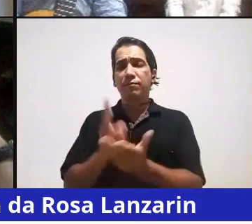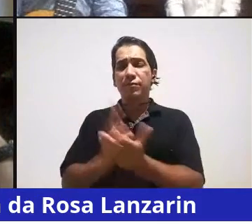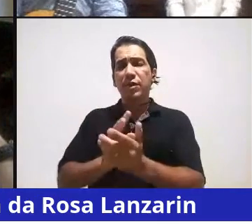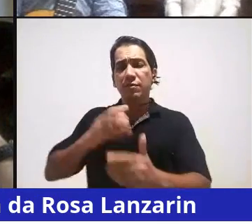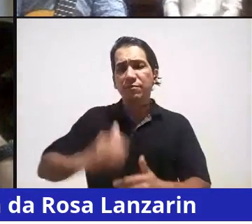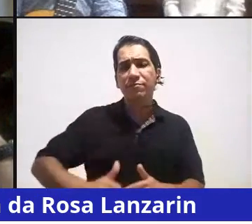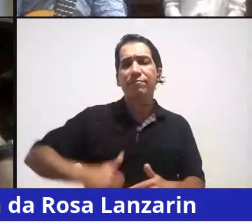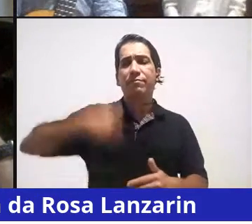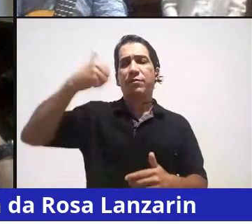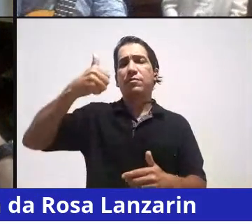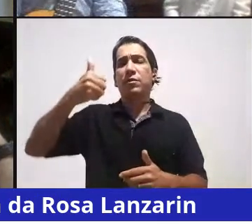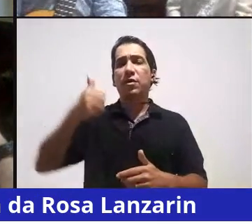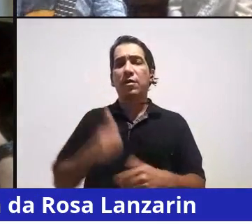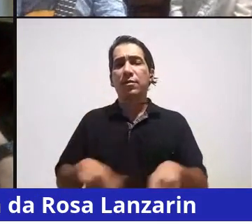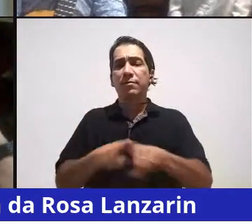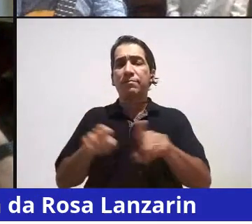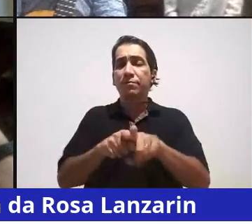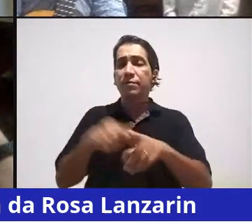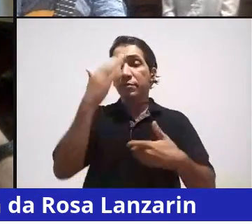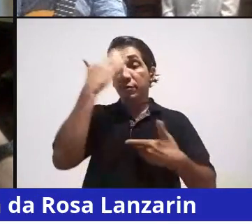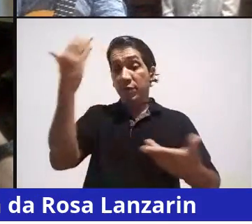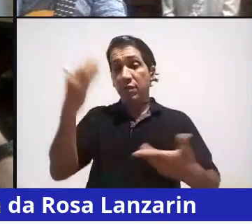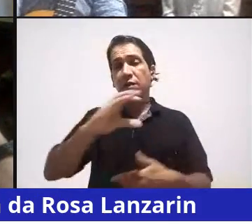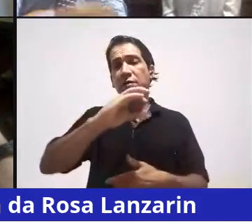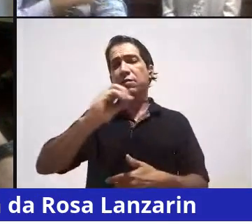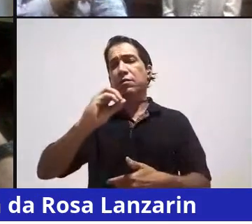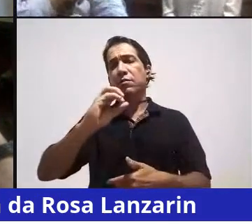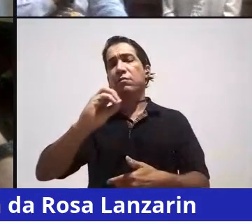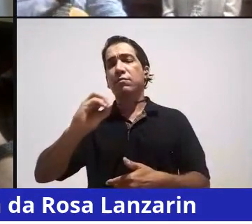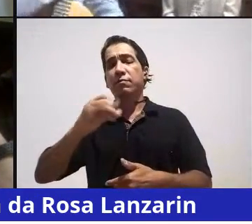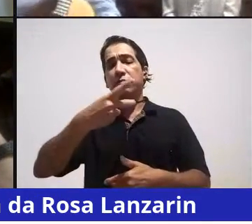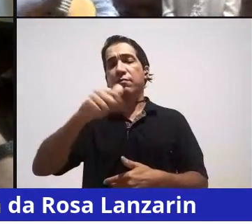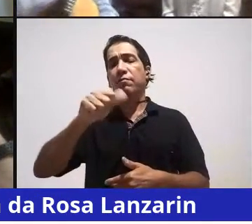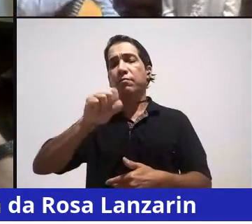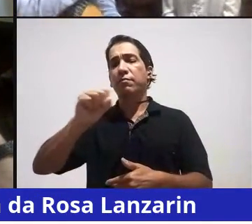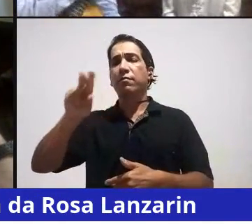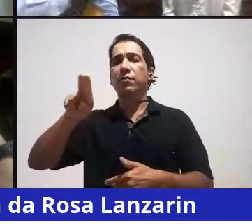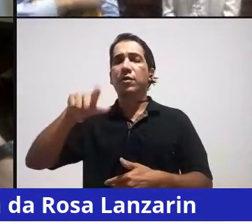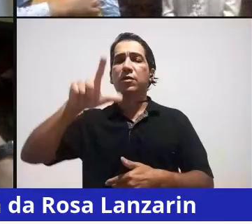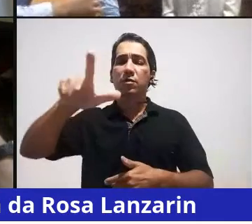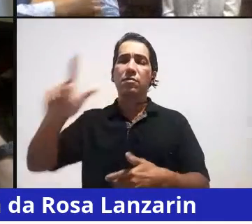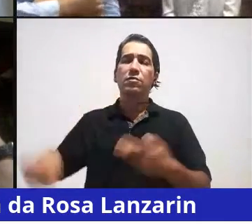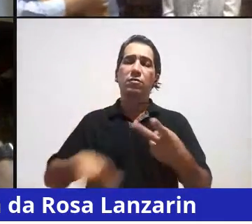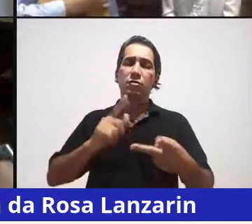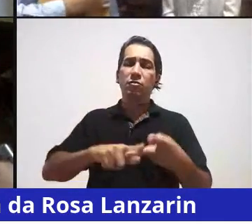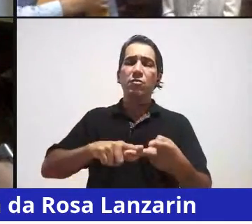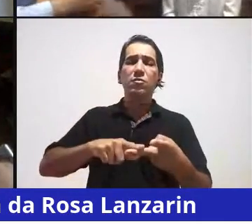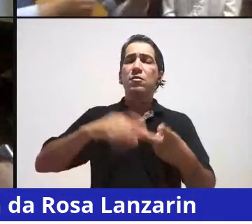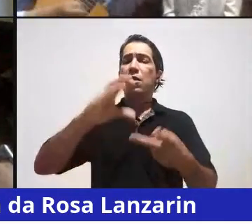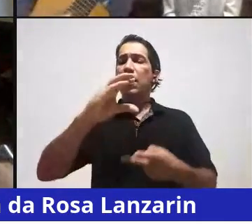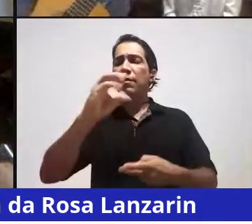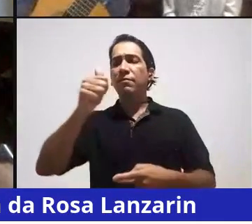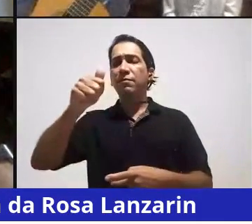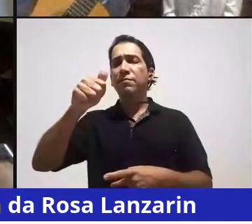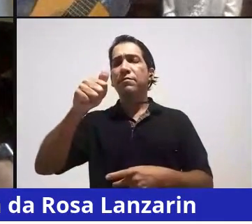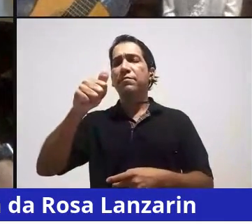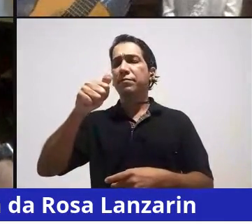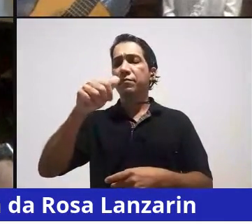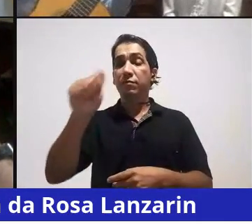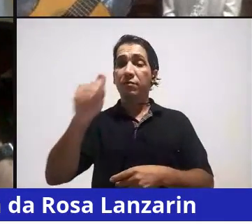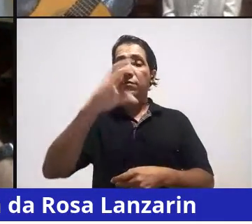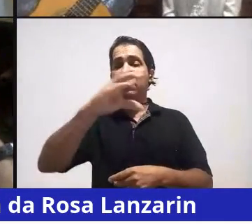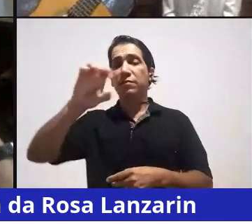Agrícola Sul Mato Grossense, a Copa Sul, a Associação Comercial Empresarial de Naviraí, a ASEM, ao Sicred, né, que são